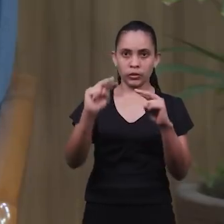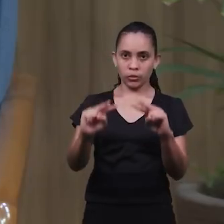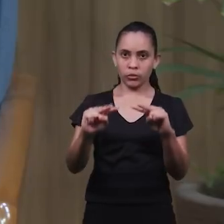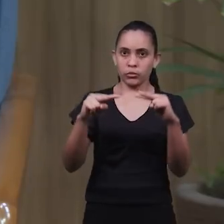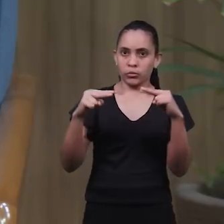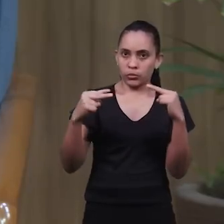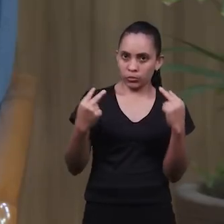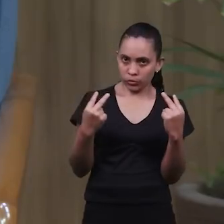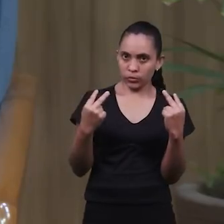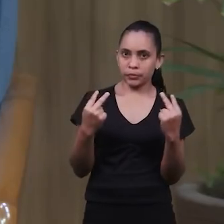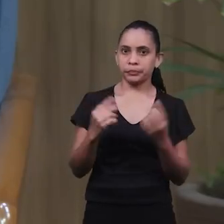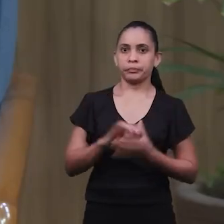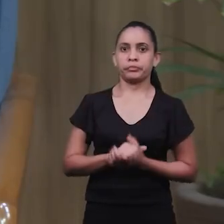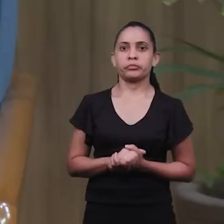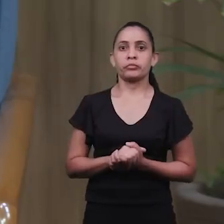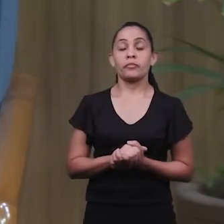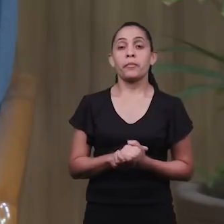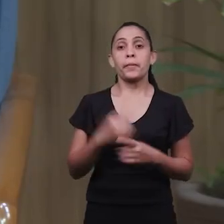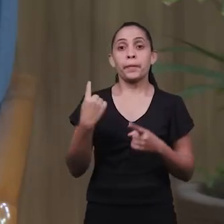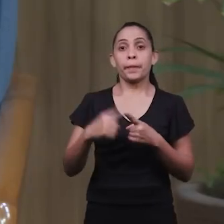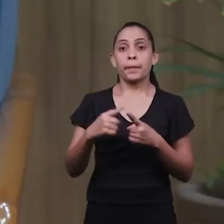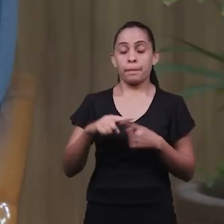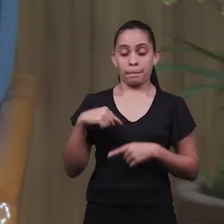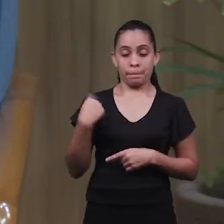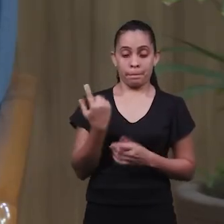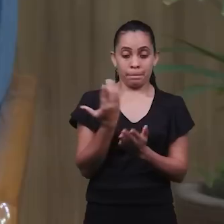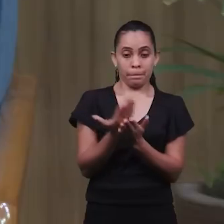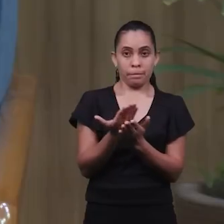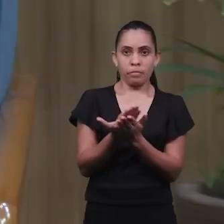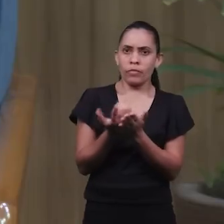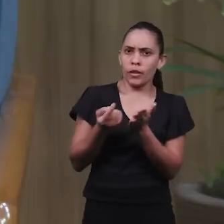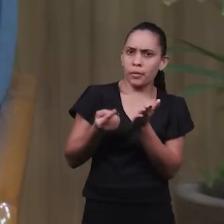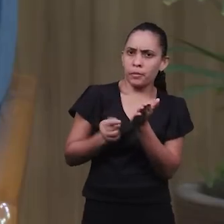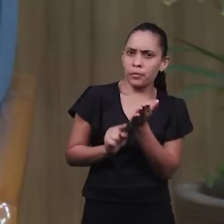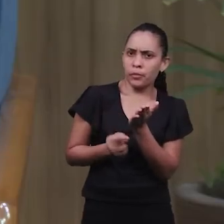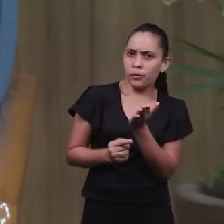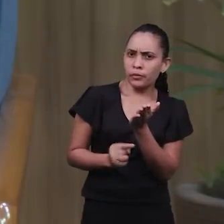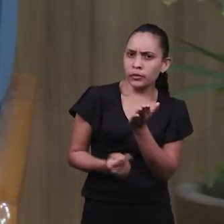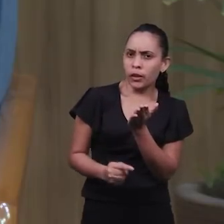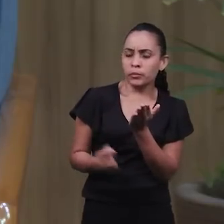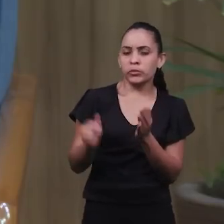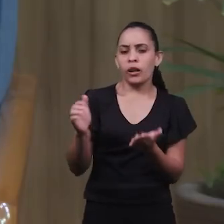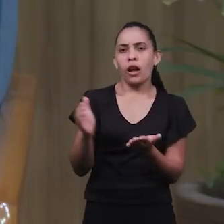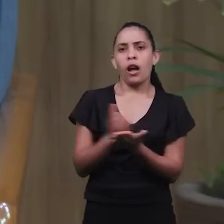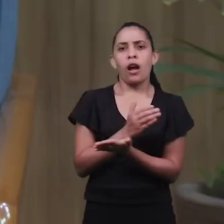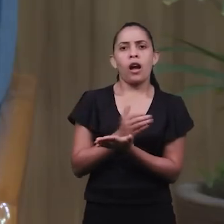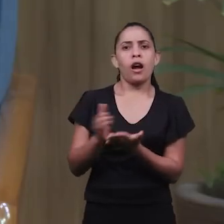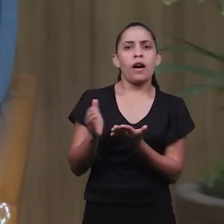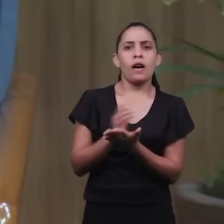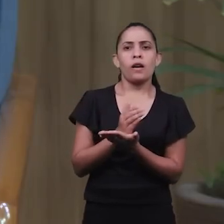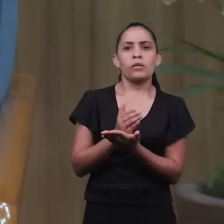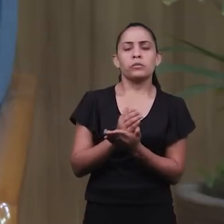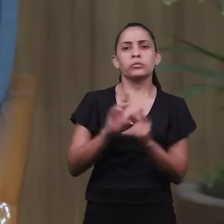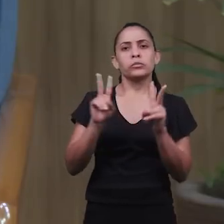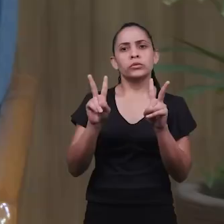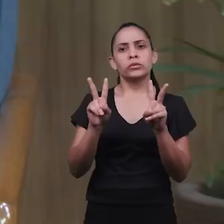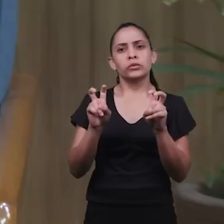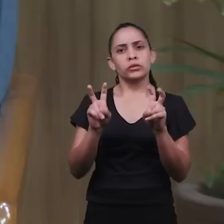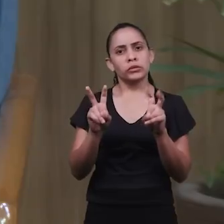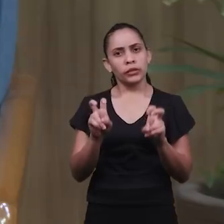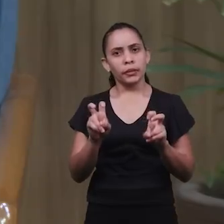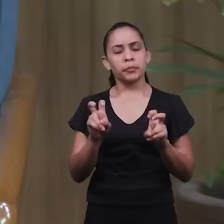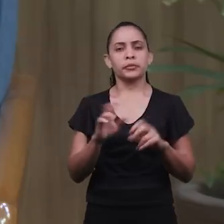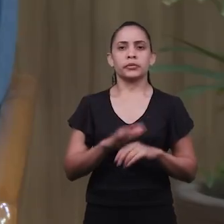assistem, as pessoas que nos assistem, porque nós aprofundamos, nós tratamos de alguns assuntos que foram